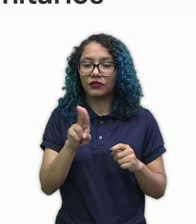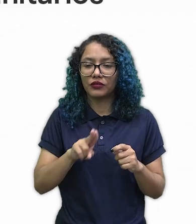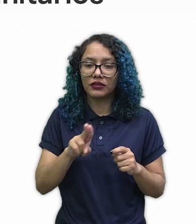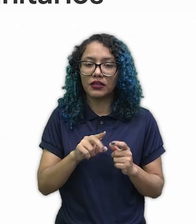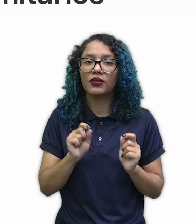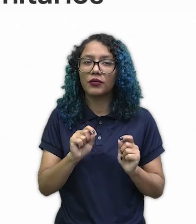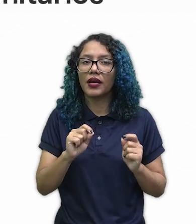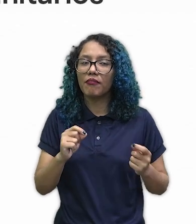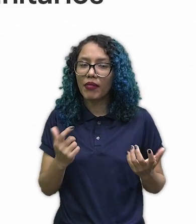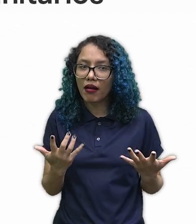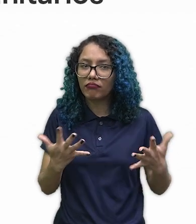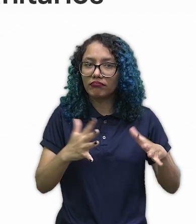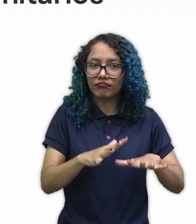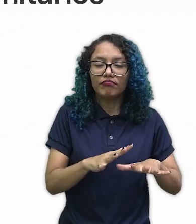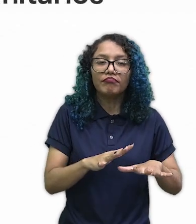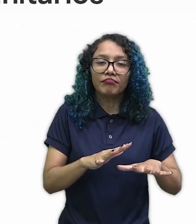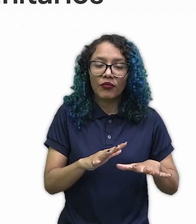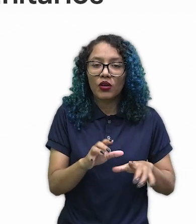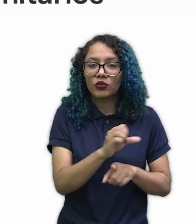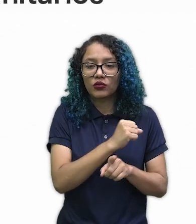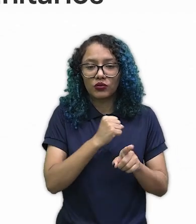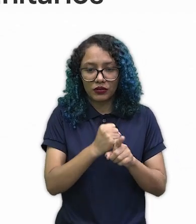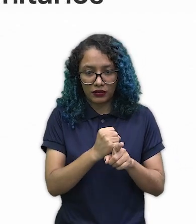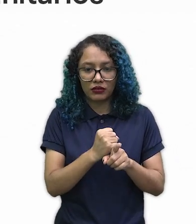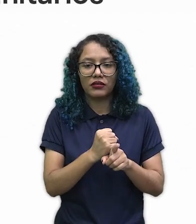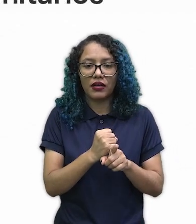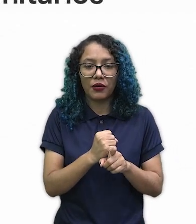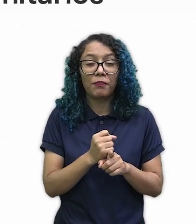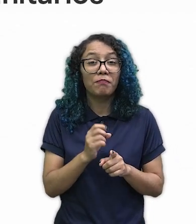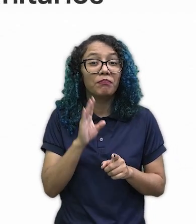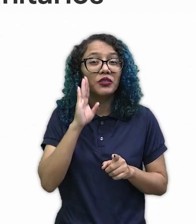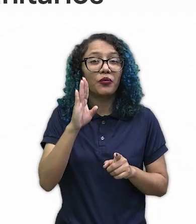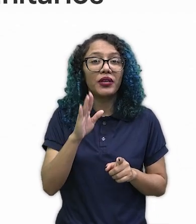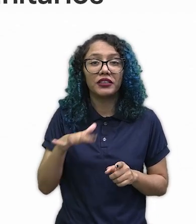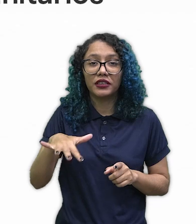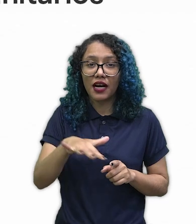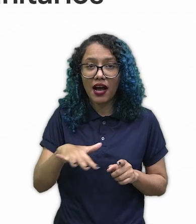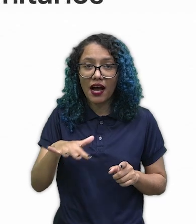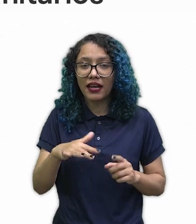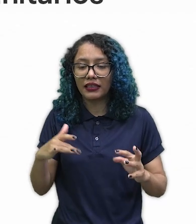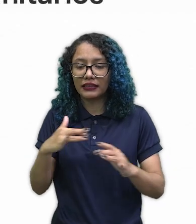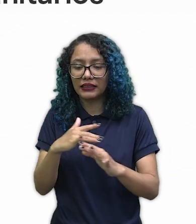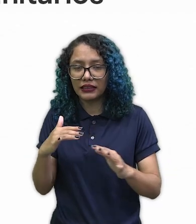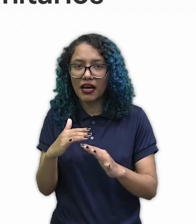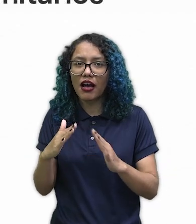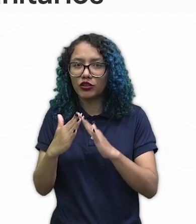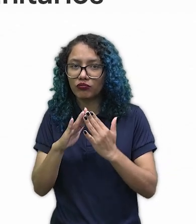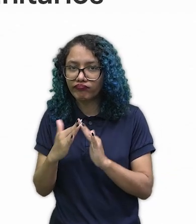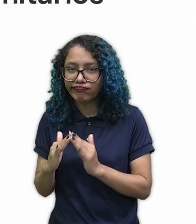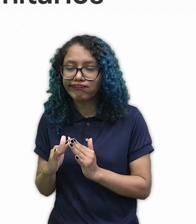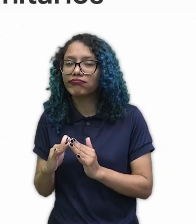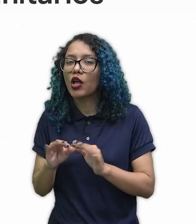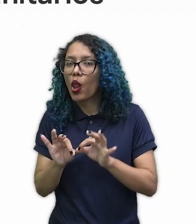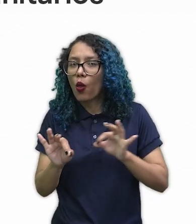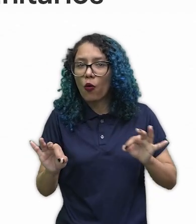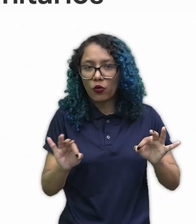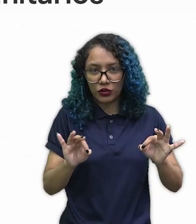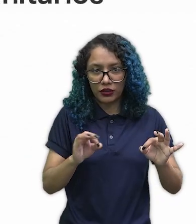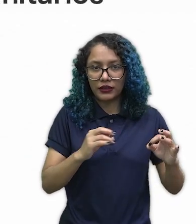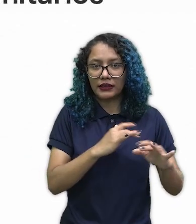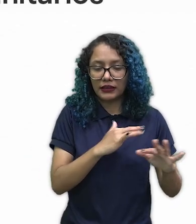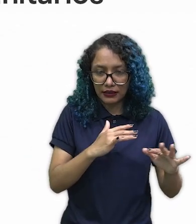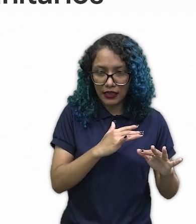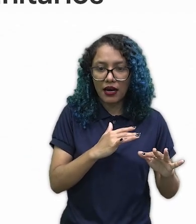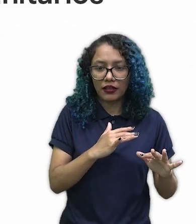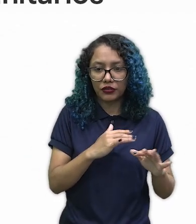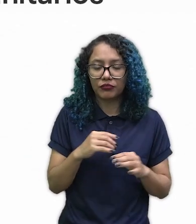integração social, especialmente em comunidades marginalizadas. Por meio delas, os